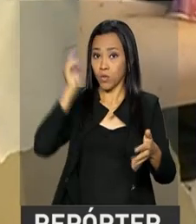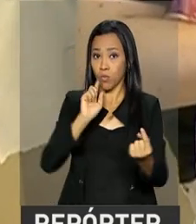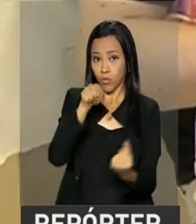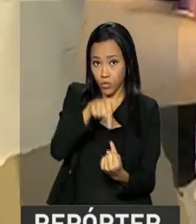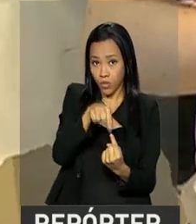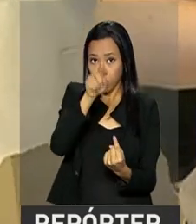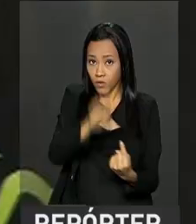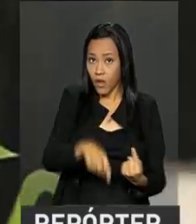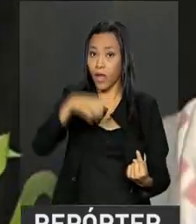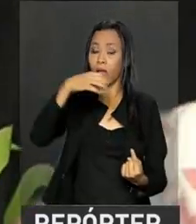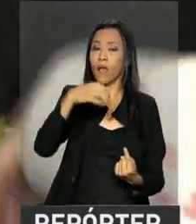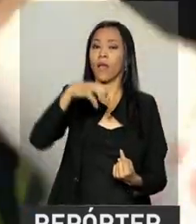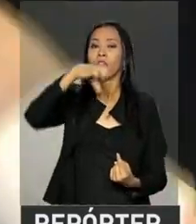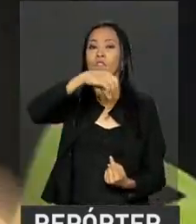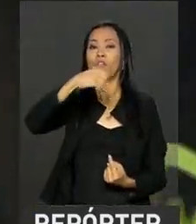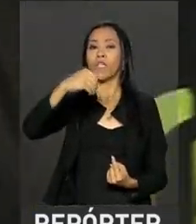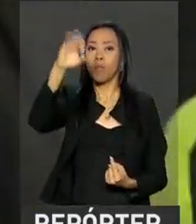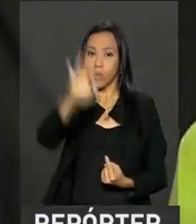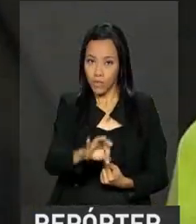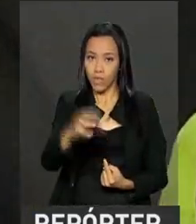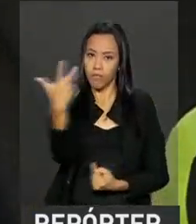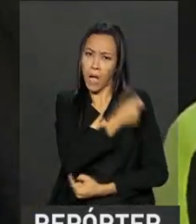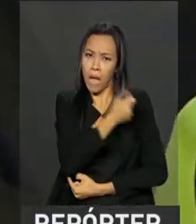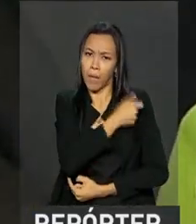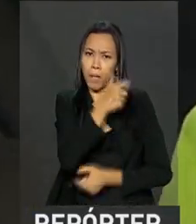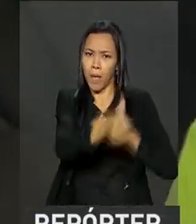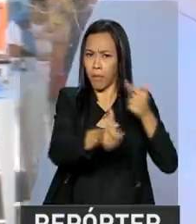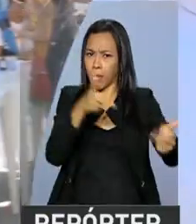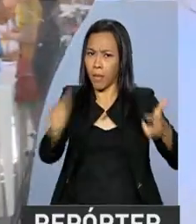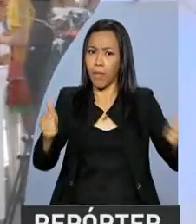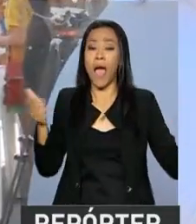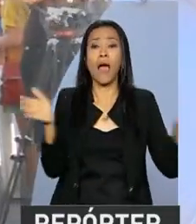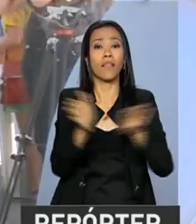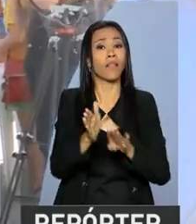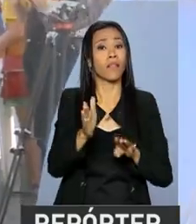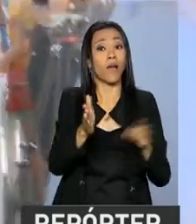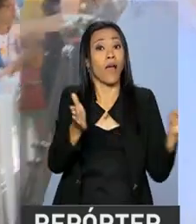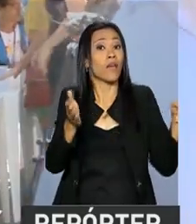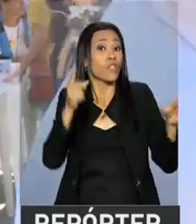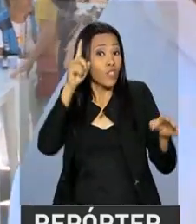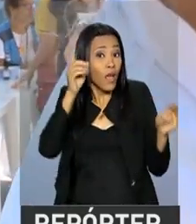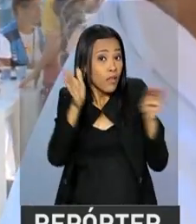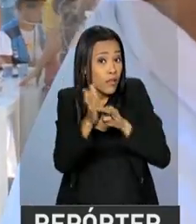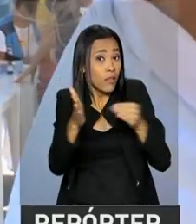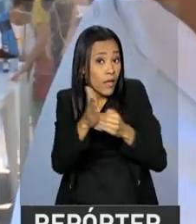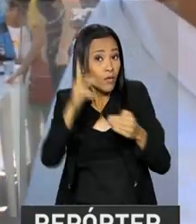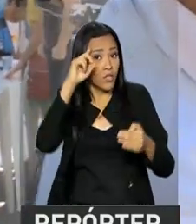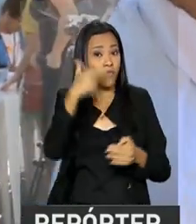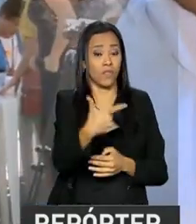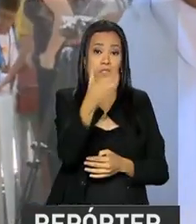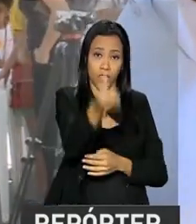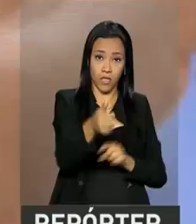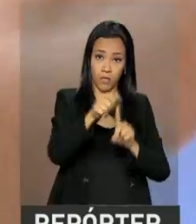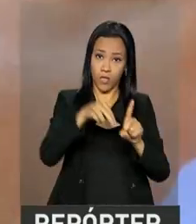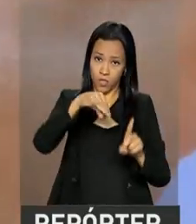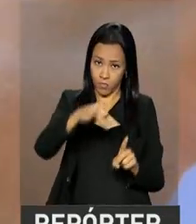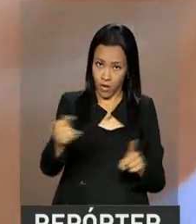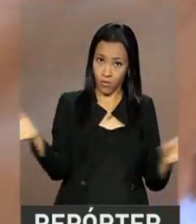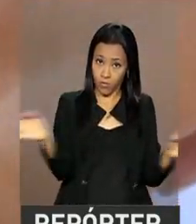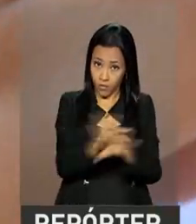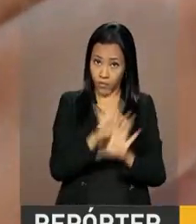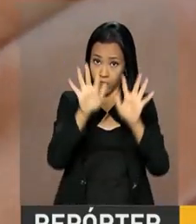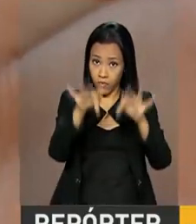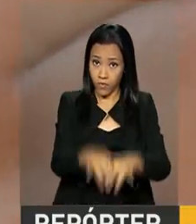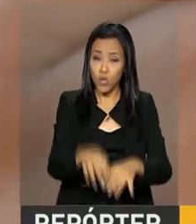imunizar 90% desse público até o dia 26 26 de Maio quando termina a campanha de vacinação contra a gri